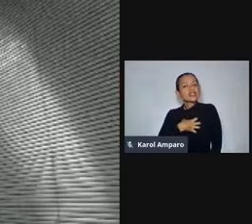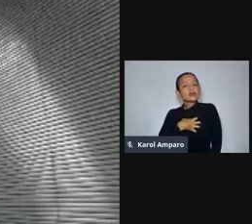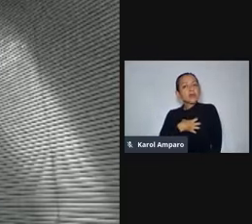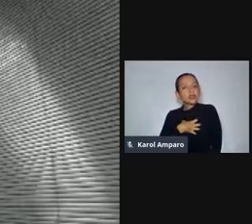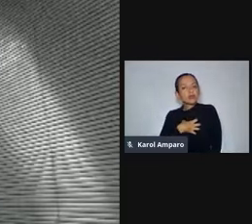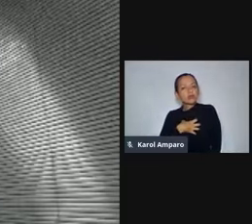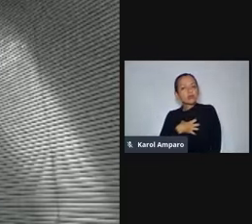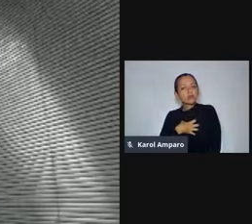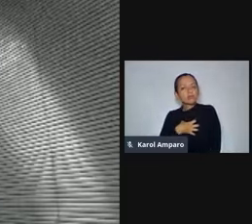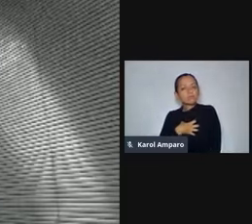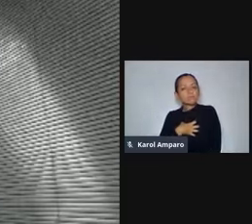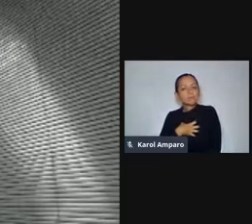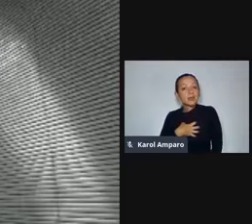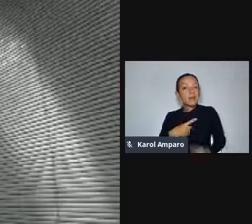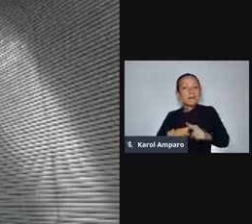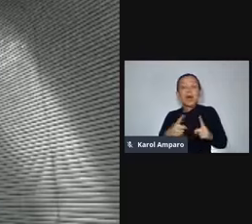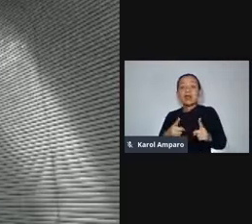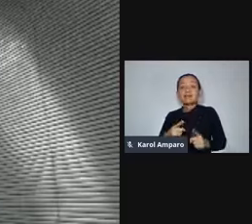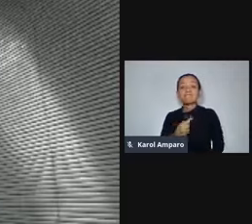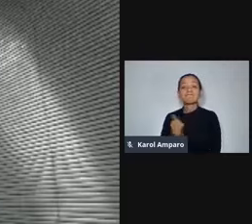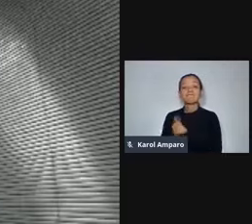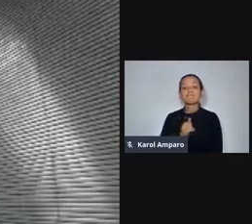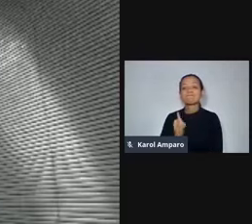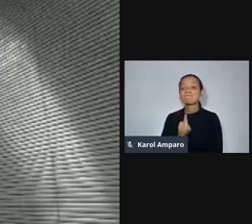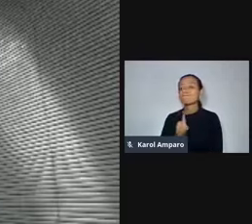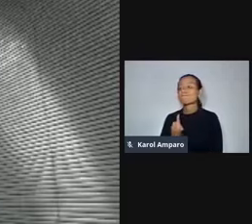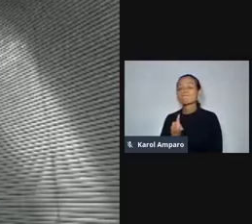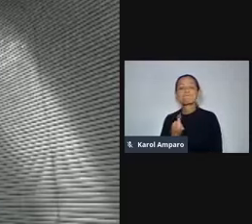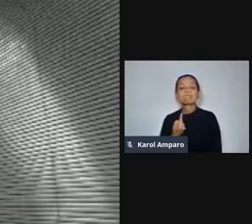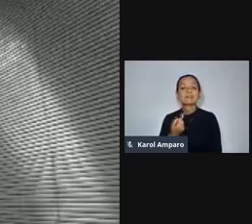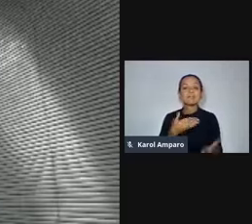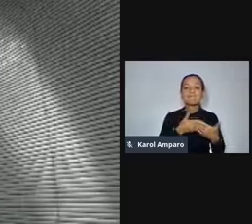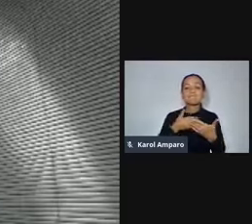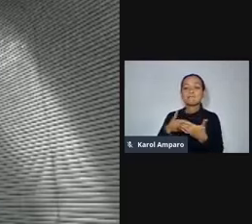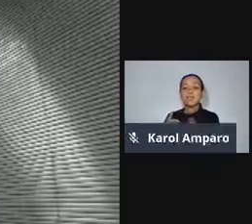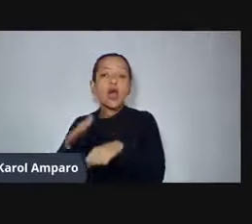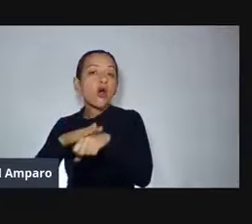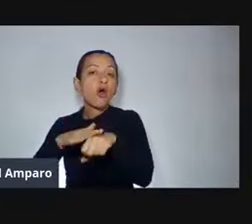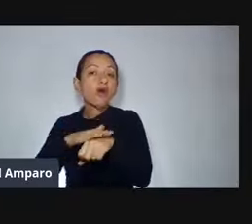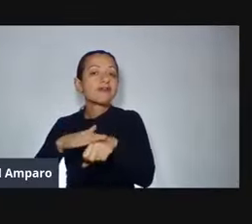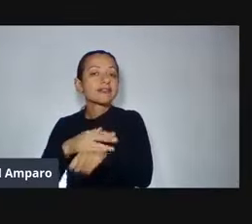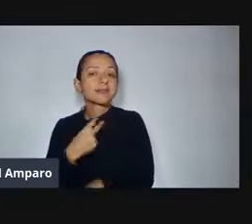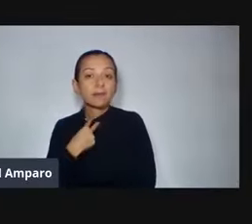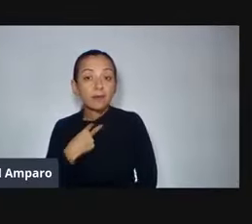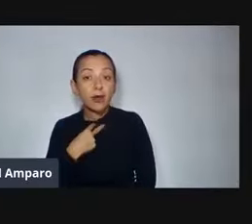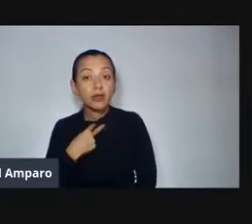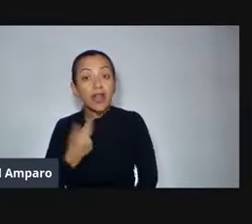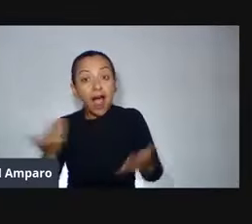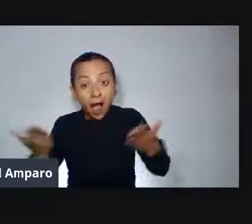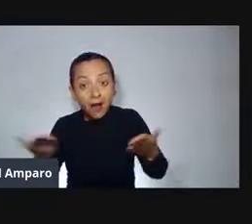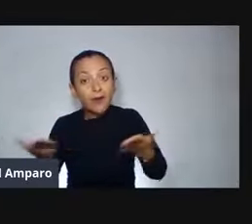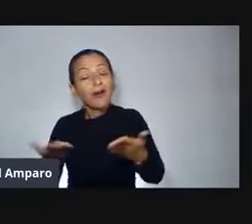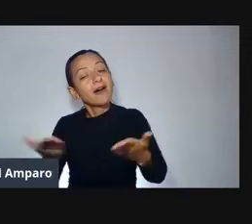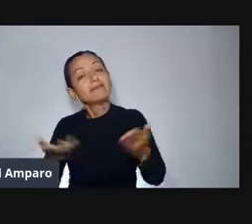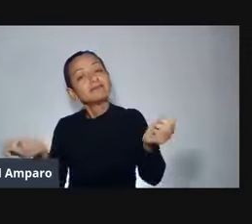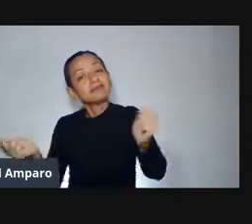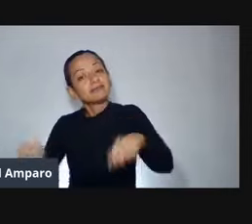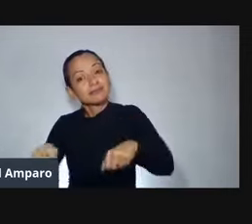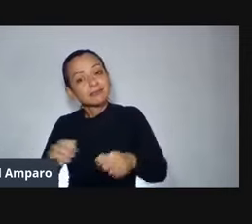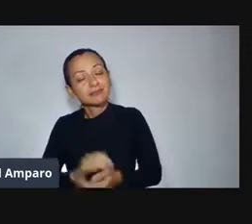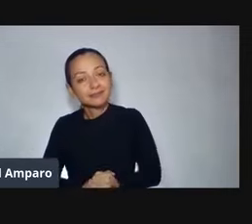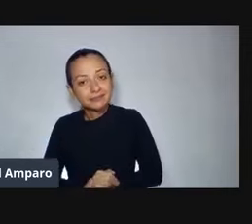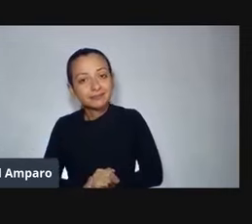que não tinha com ninguém para conversar, que a gente tivesse agora a possibilidade de conversar. E realmente